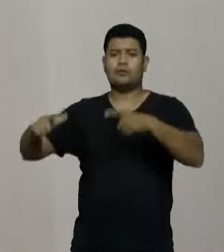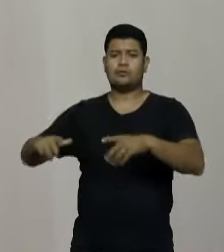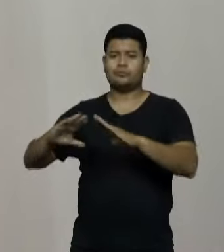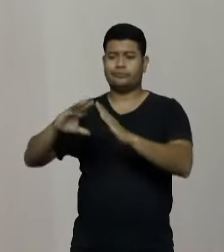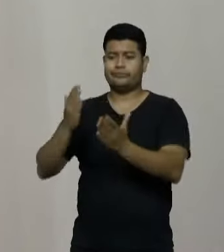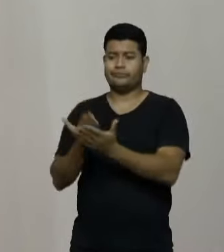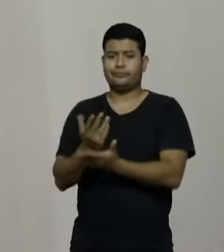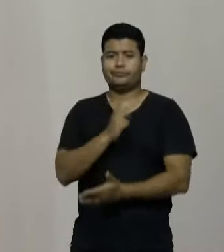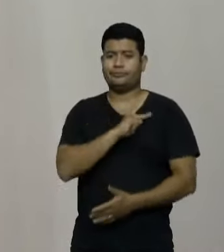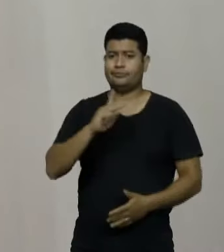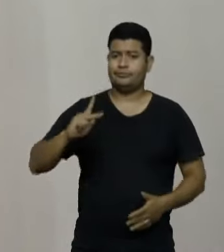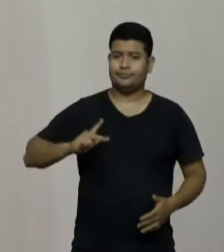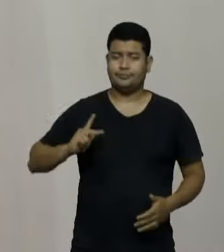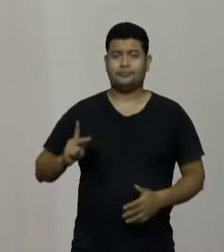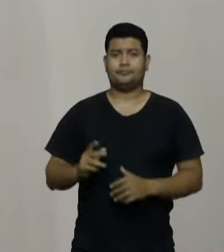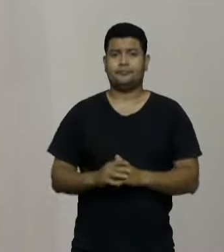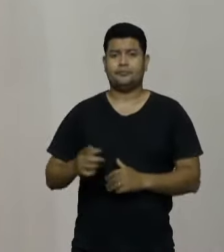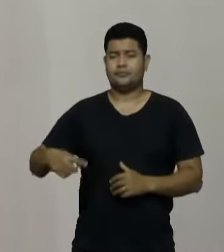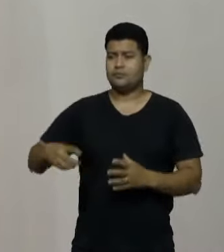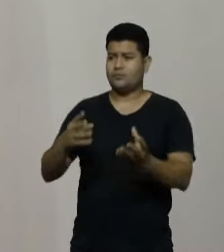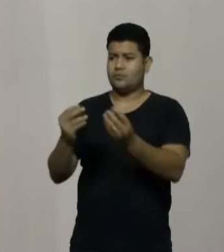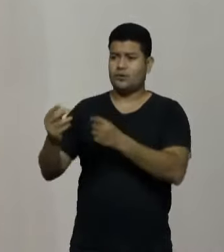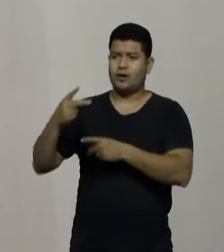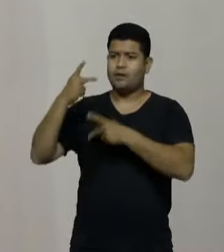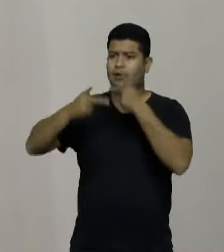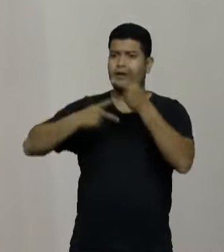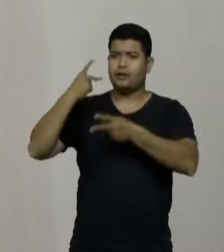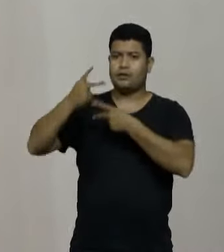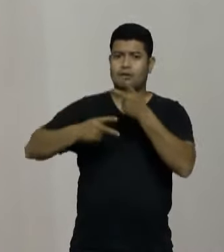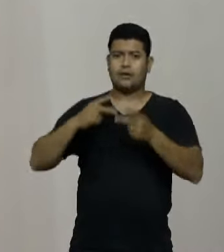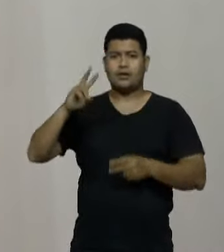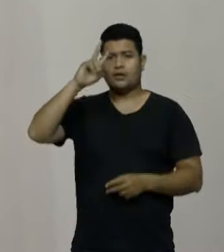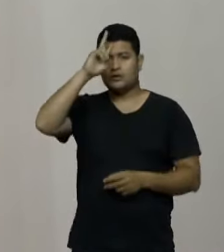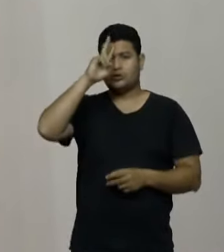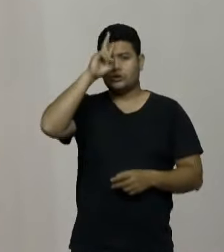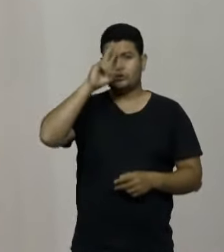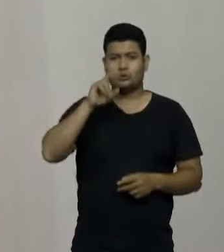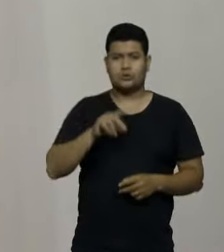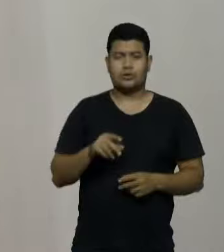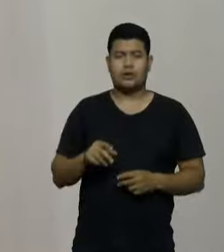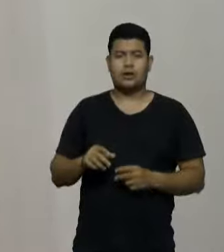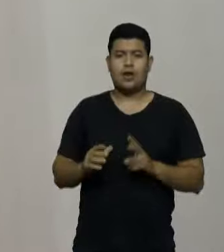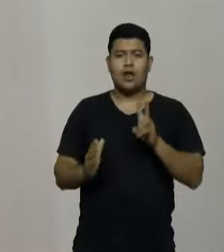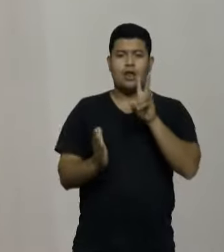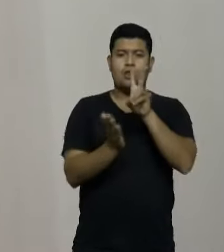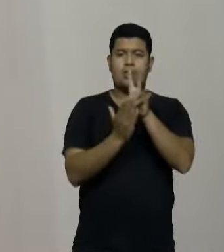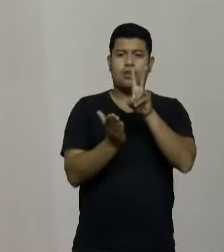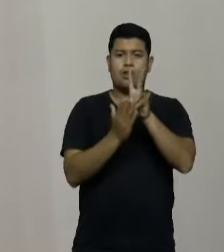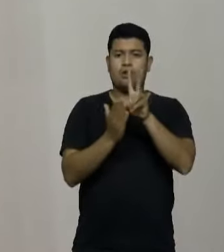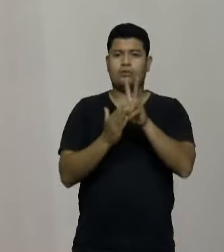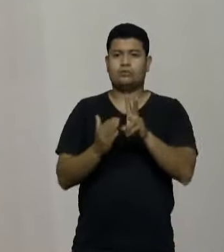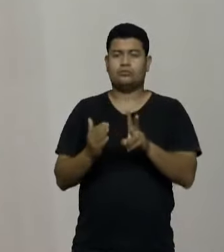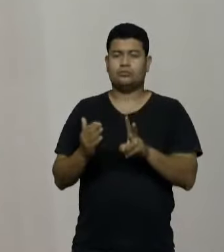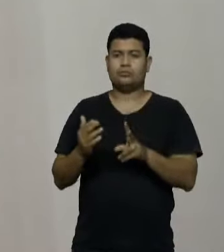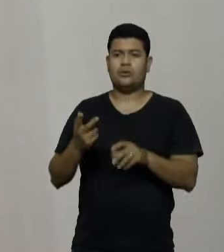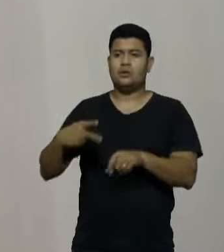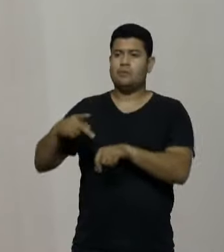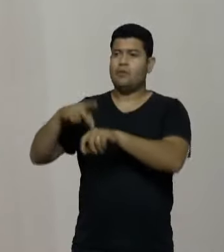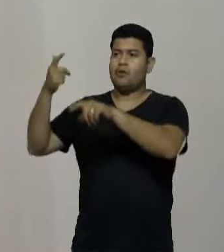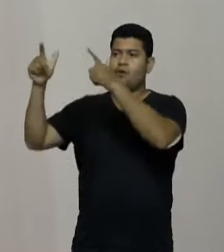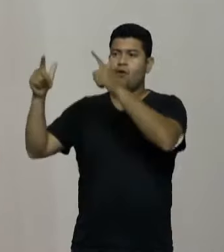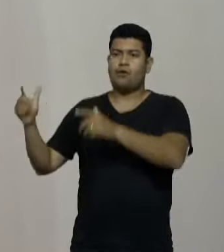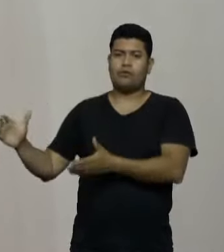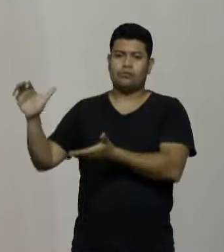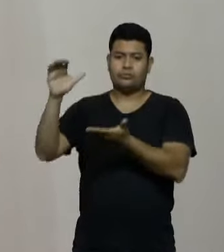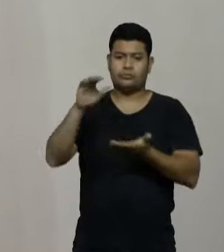a gente ouvia falar bastante que as historinhas dos índios, os gringos vinham aqui no Brasil, traziam um espelhinho e levavam o